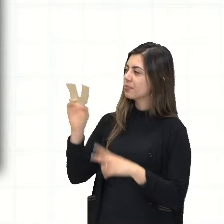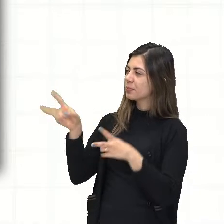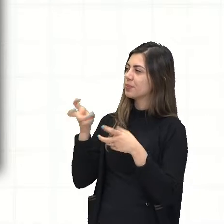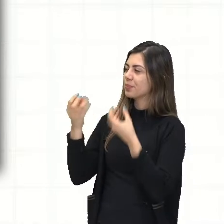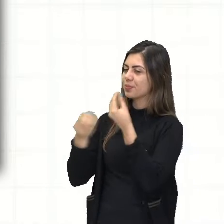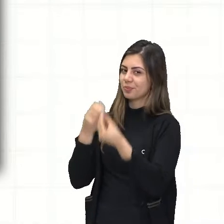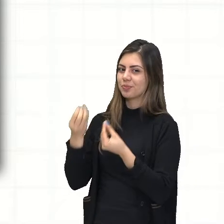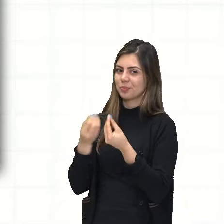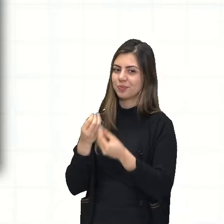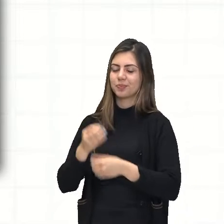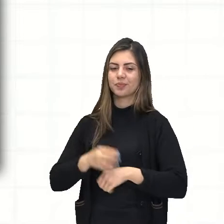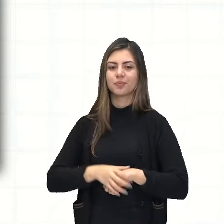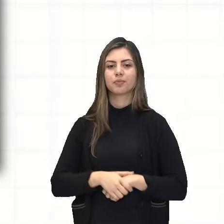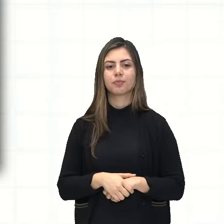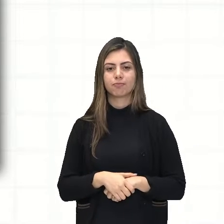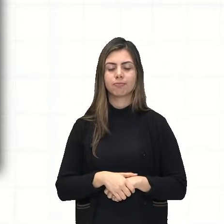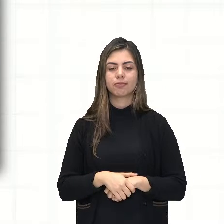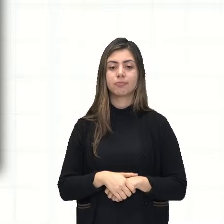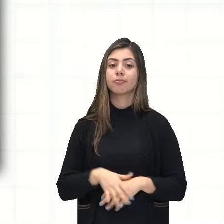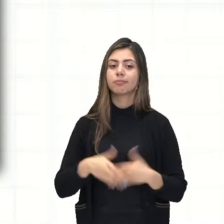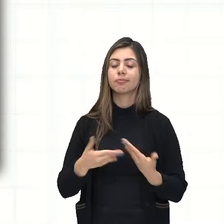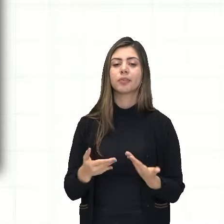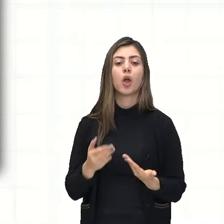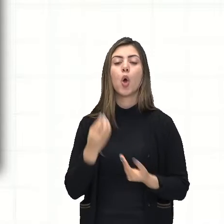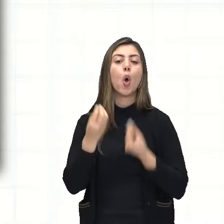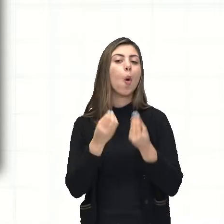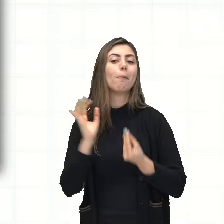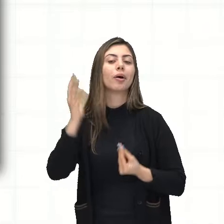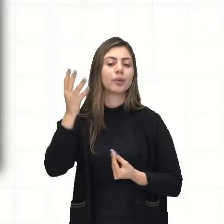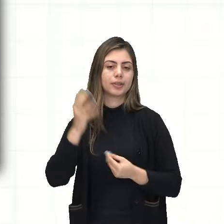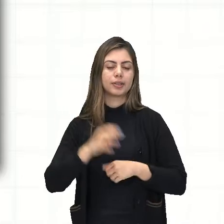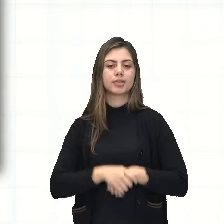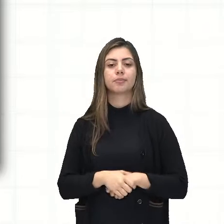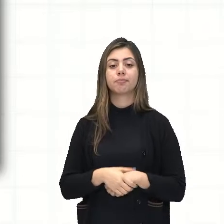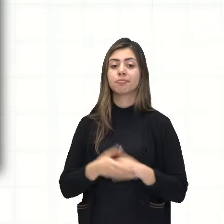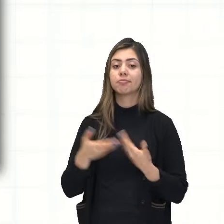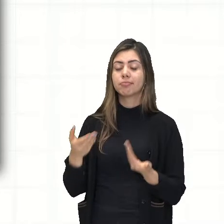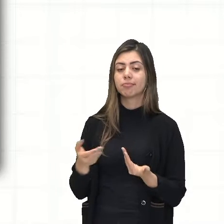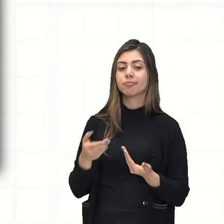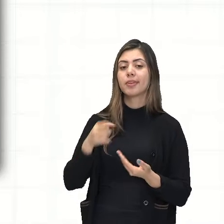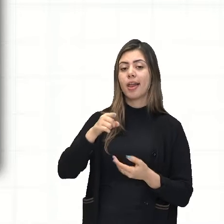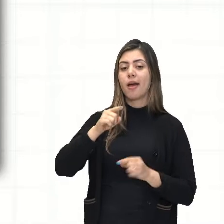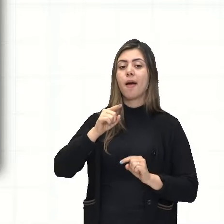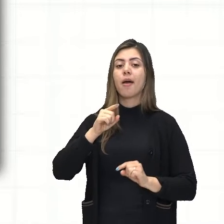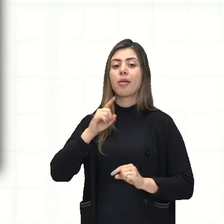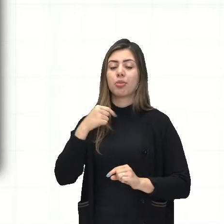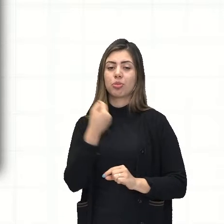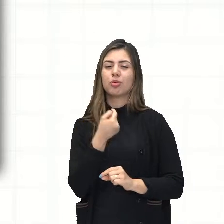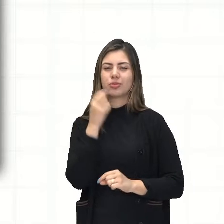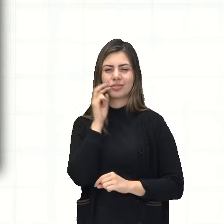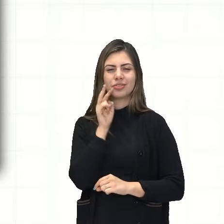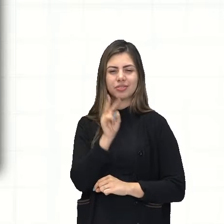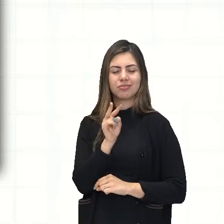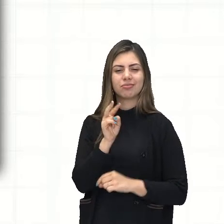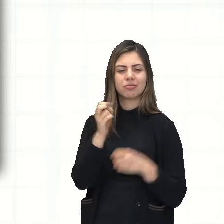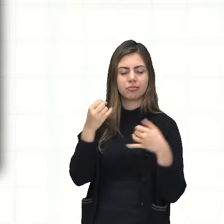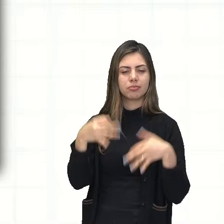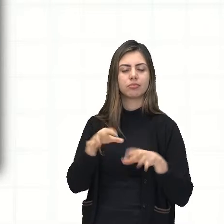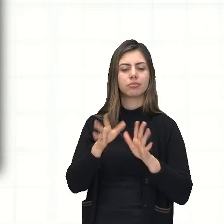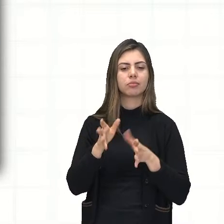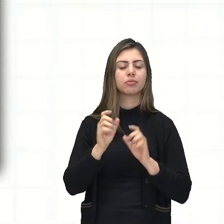nessa imagem, certo? Então, o que que ocorre? Esses compostos, né, que a gente viu aí,